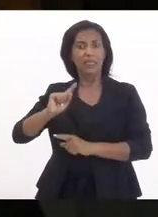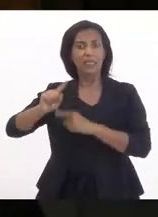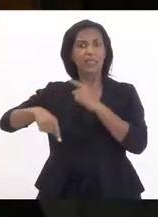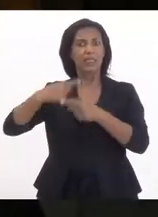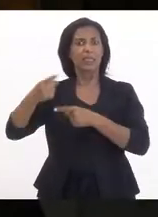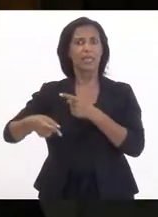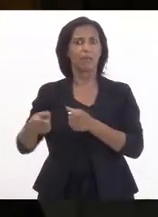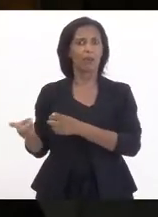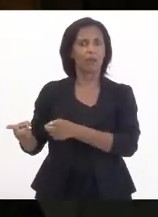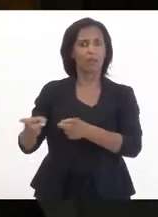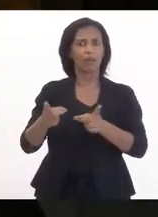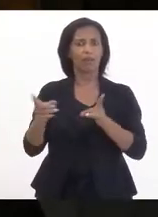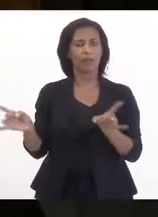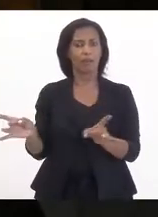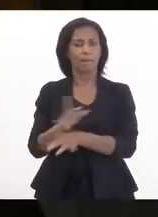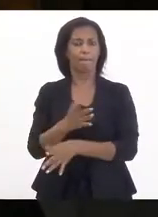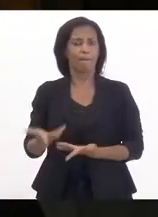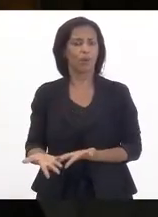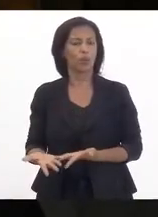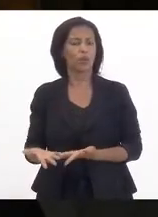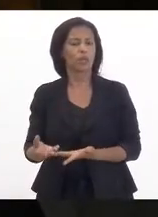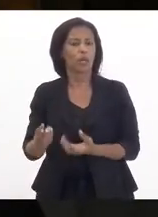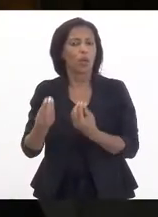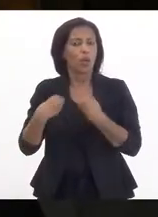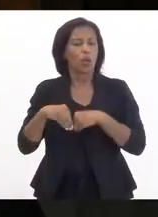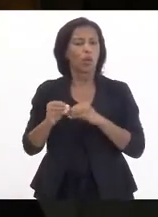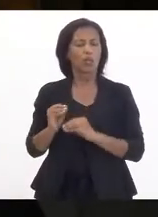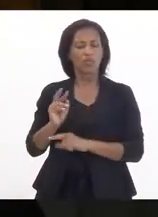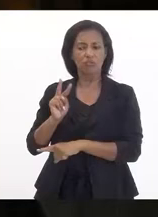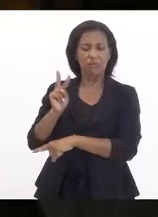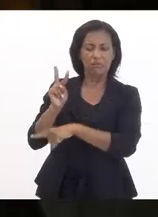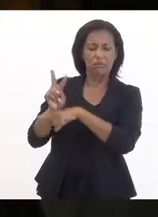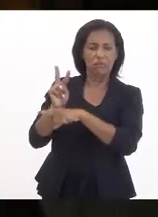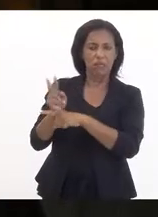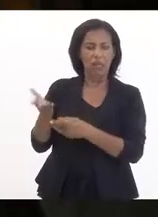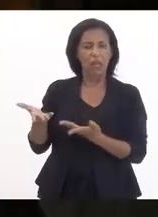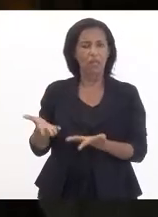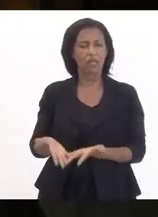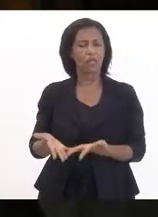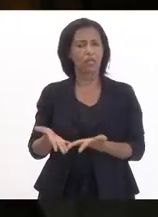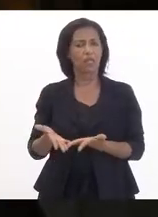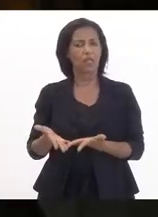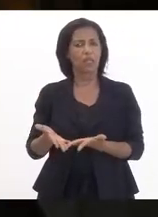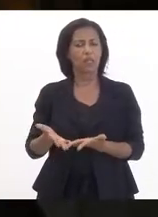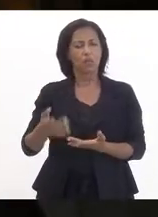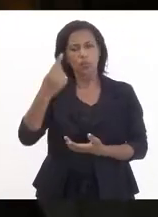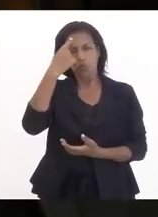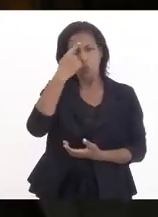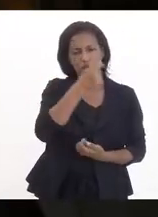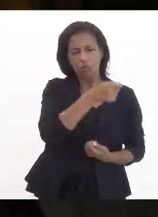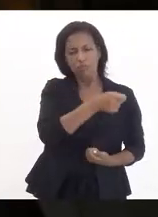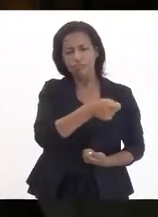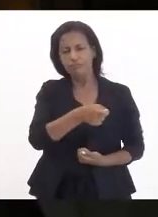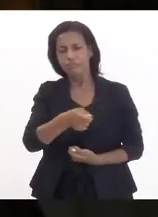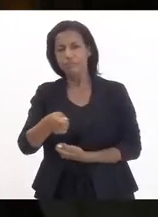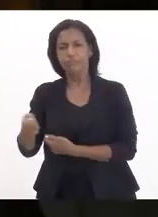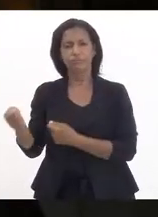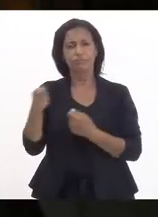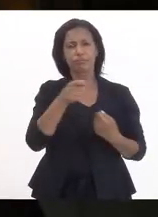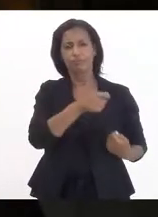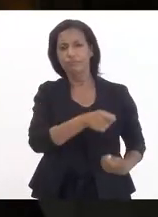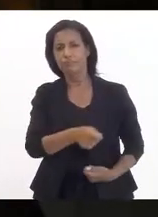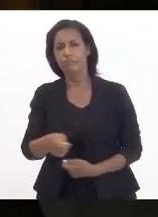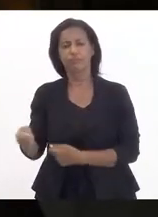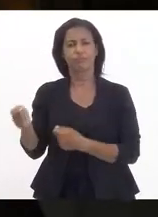feita. Aquilo que a gente vem defendendo aqui praticamente todas as semanas. O